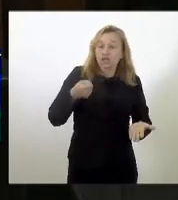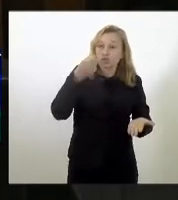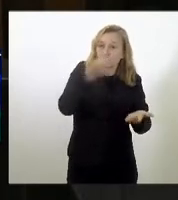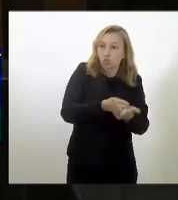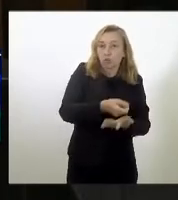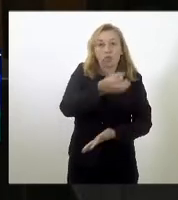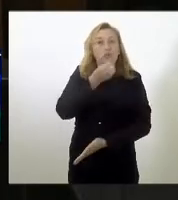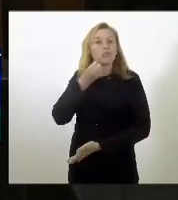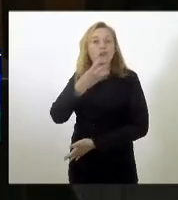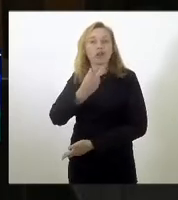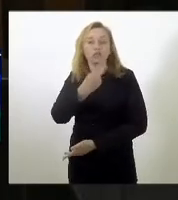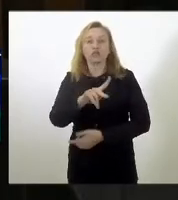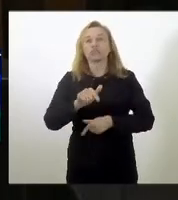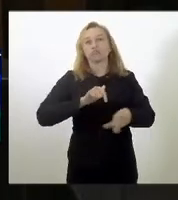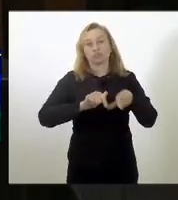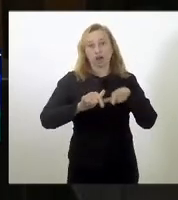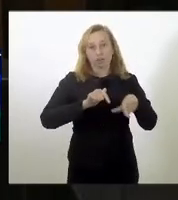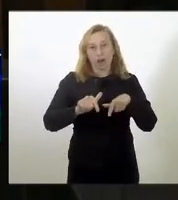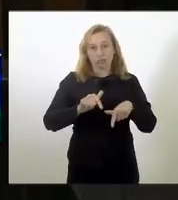bem a sua função